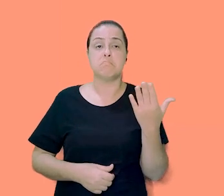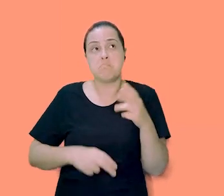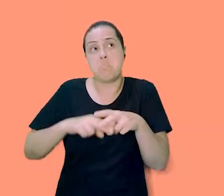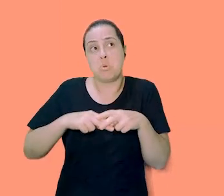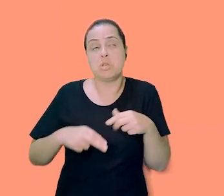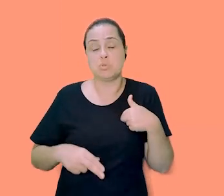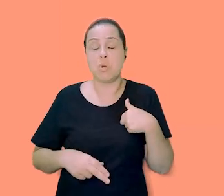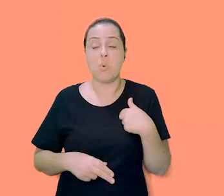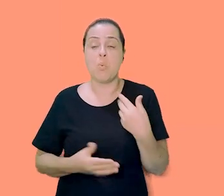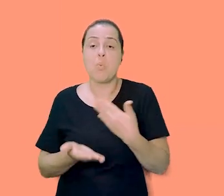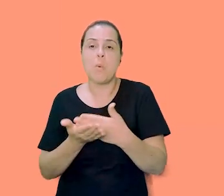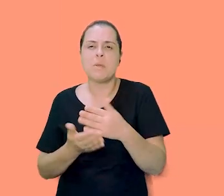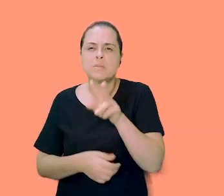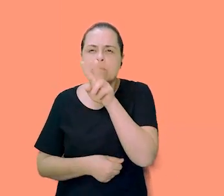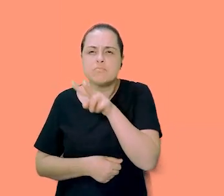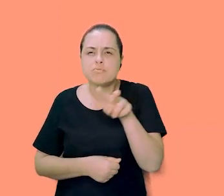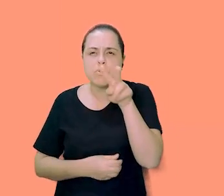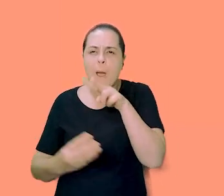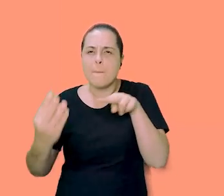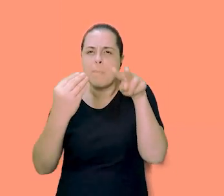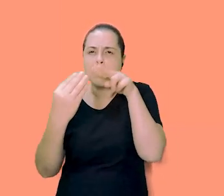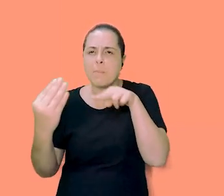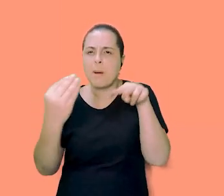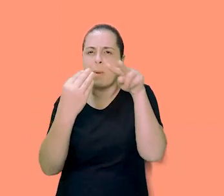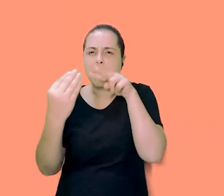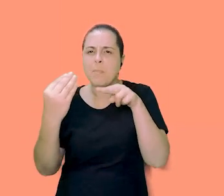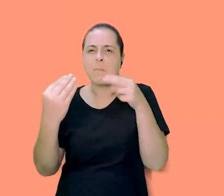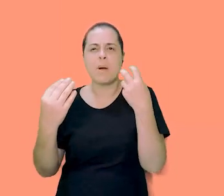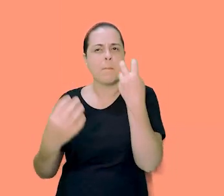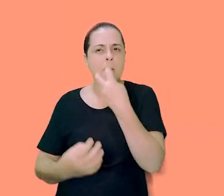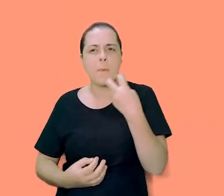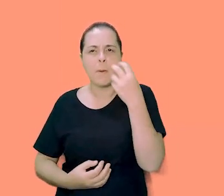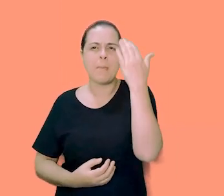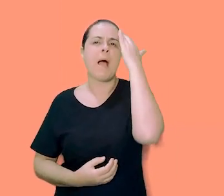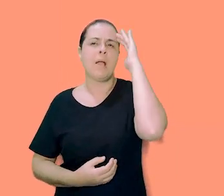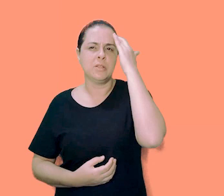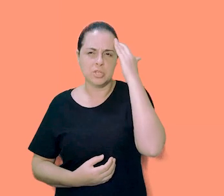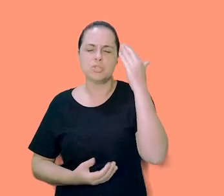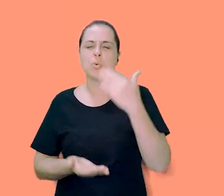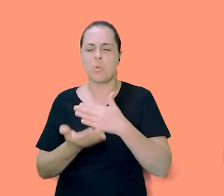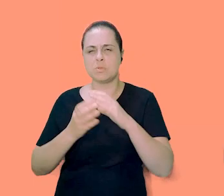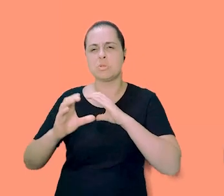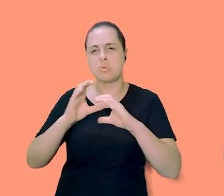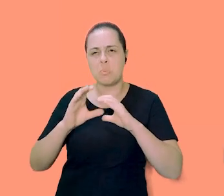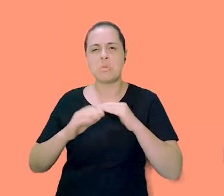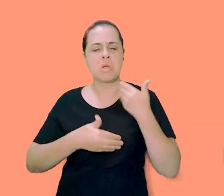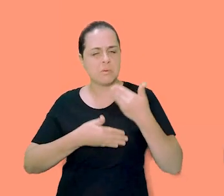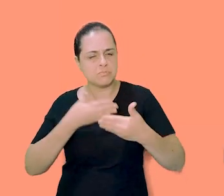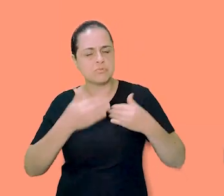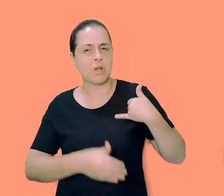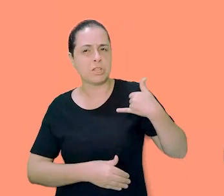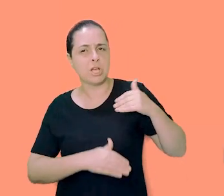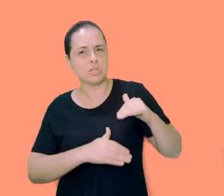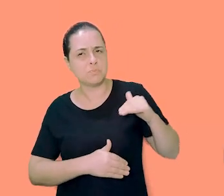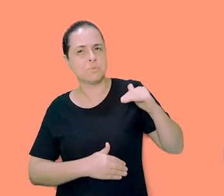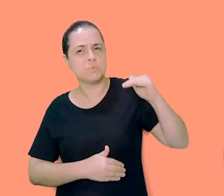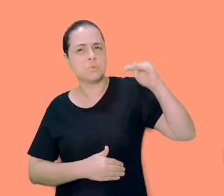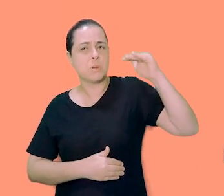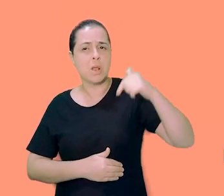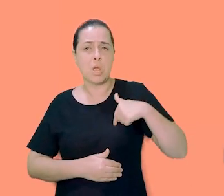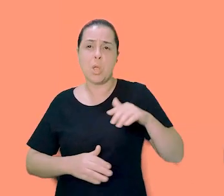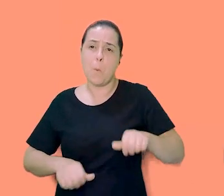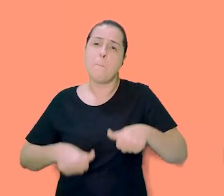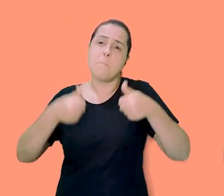leitura labial, foi imediato. Eu conseguia me comunicar no dia que a eu já conseguia entender. Foi melhorando com a idade, foi melhorando